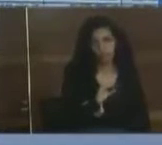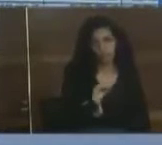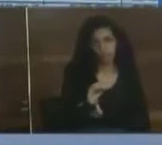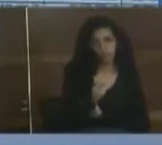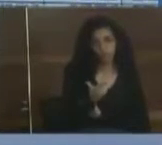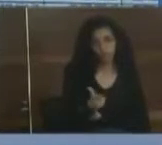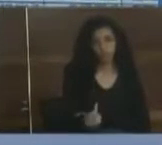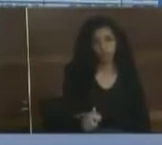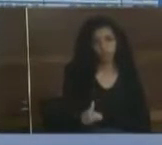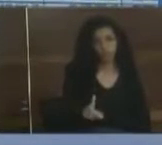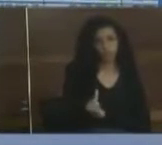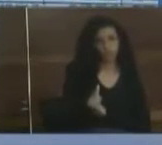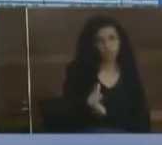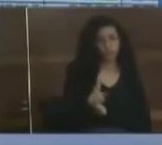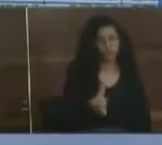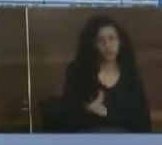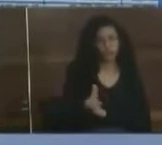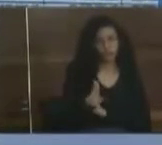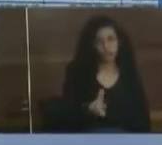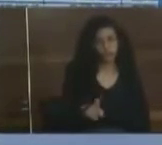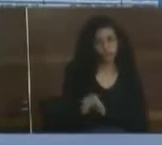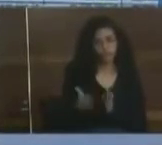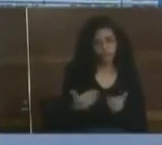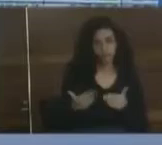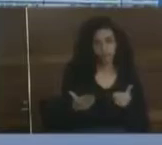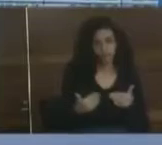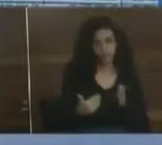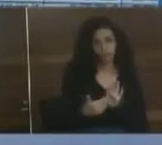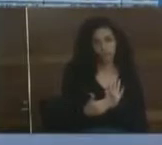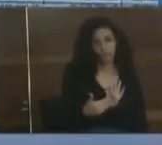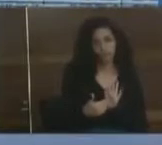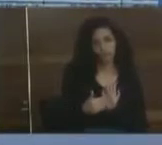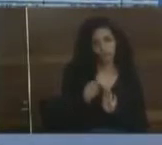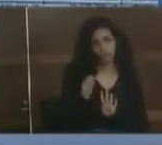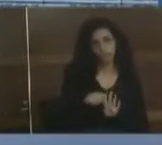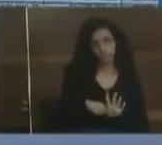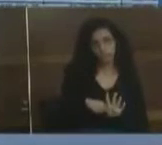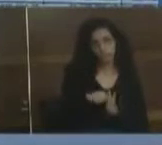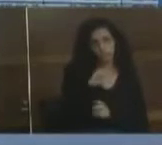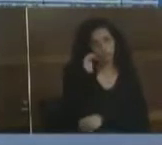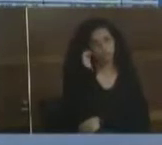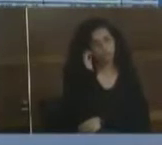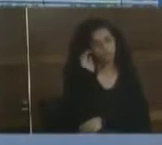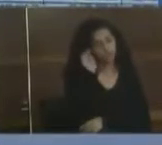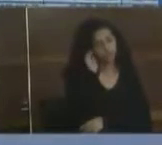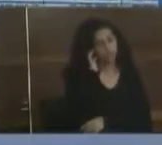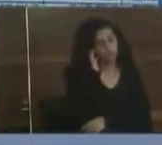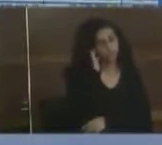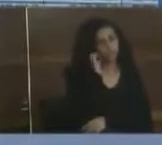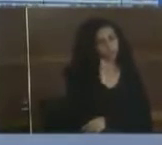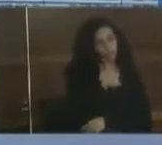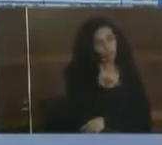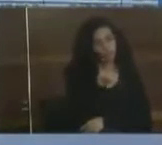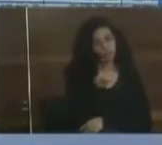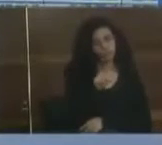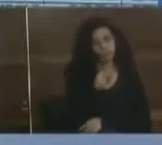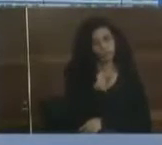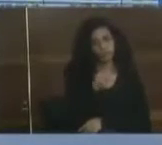e não houve despesa empenhada e nem até o quadrimestre e no quadrimestre diárias